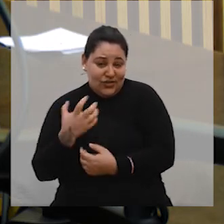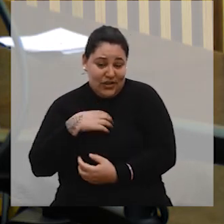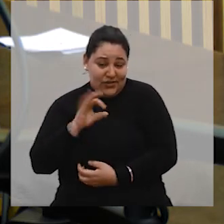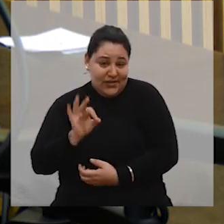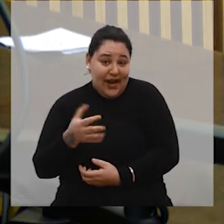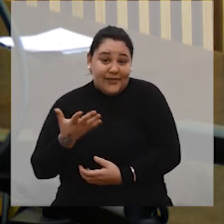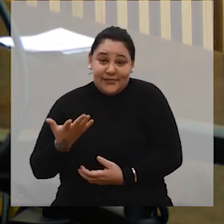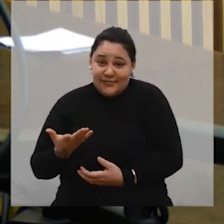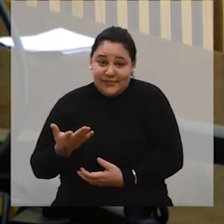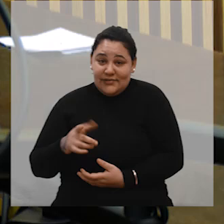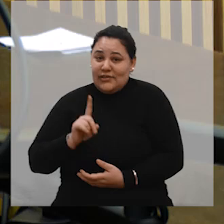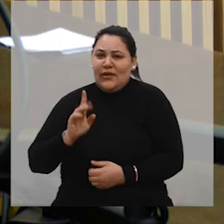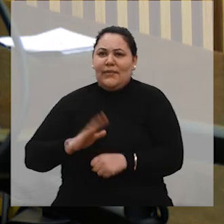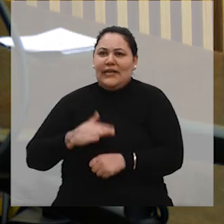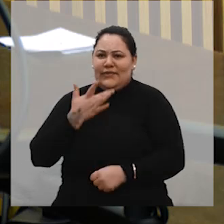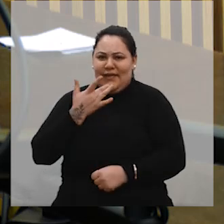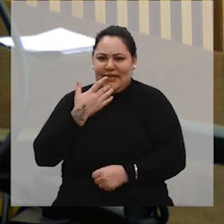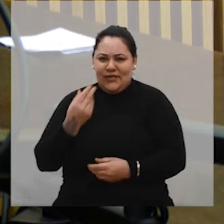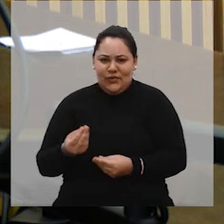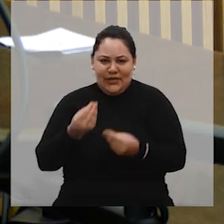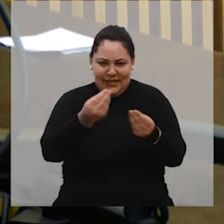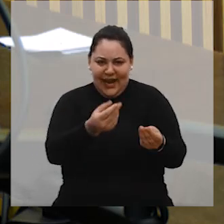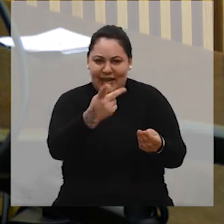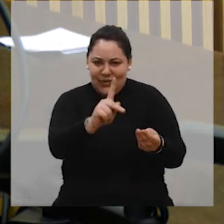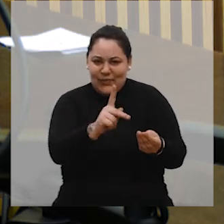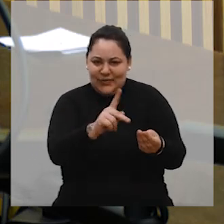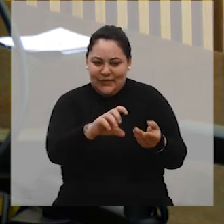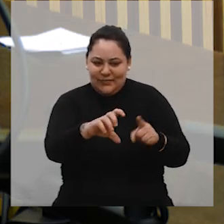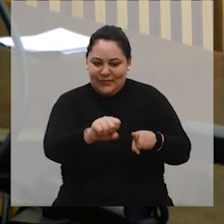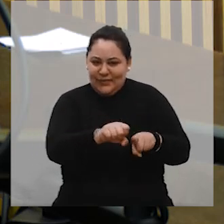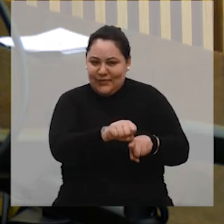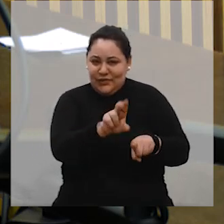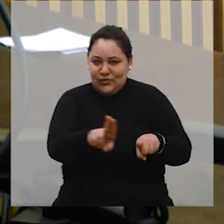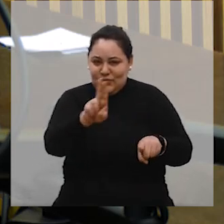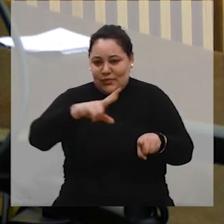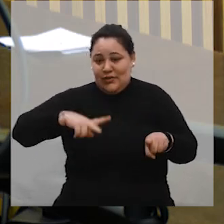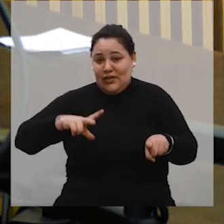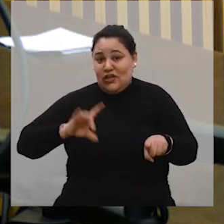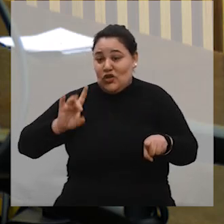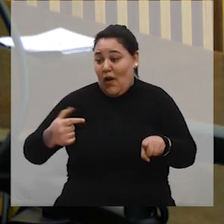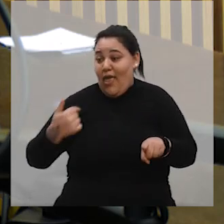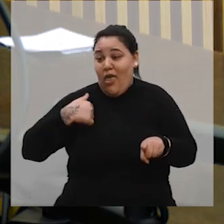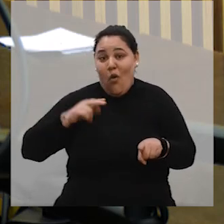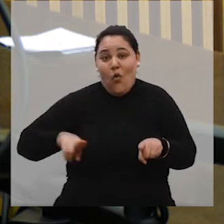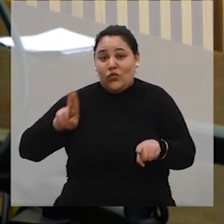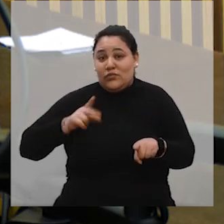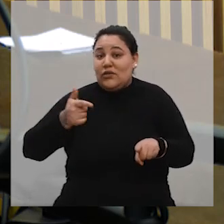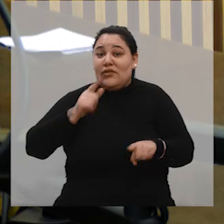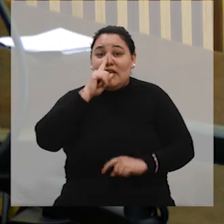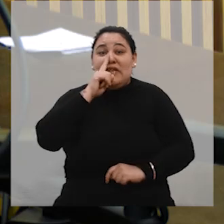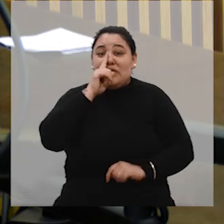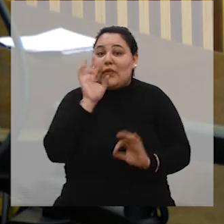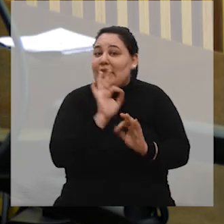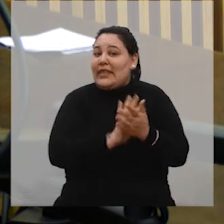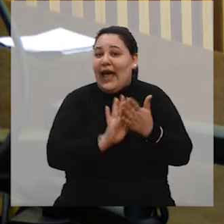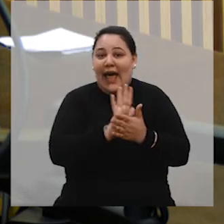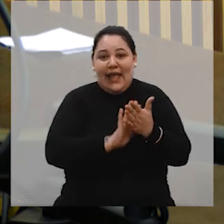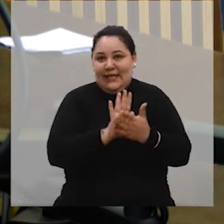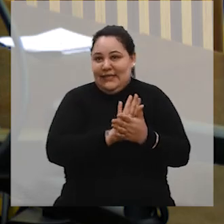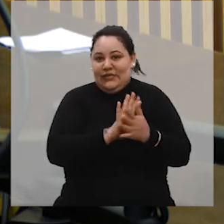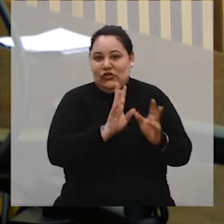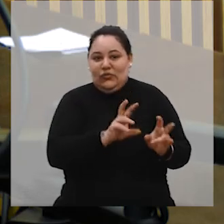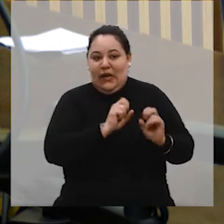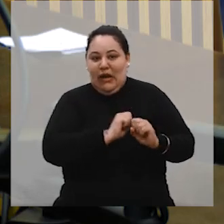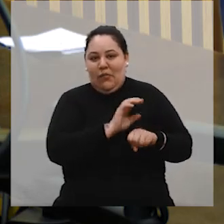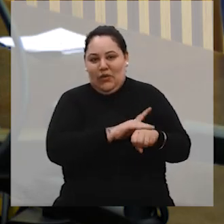adequada? Então não é mais fácil tu levar o teu kit, porque tu sabe que só tu usa, e aí não tem risco nenhum de tu